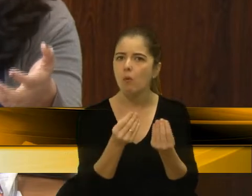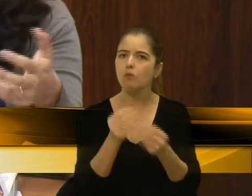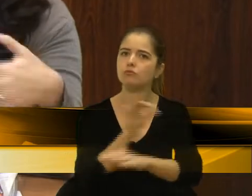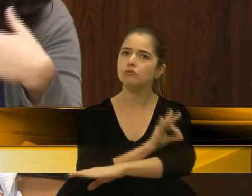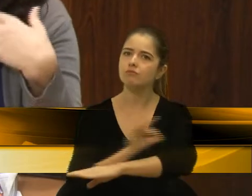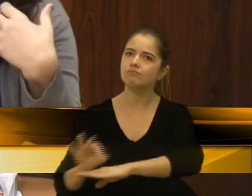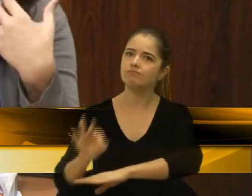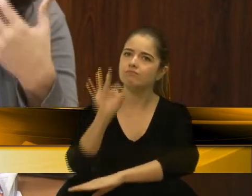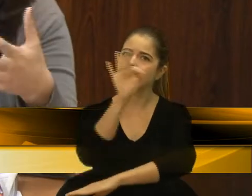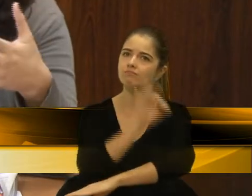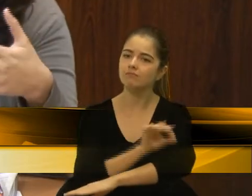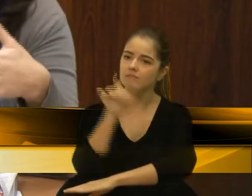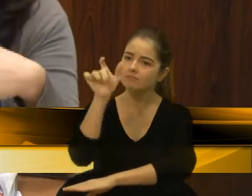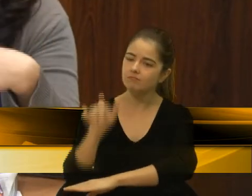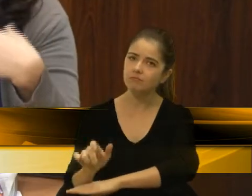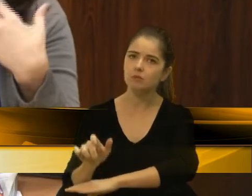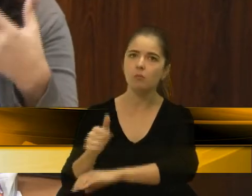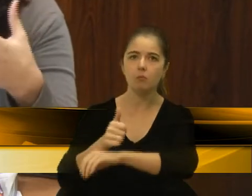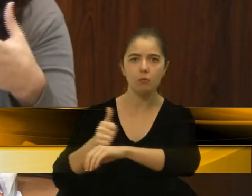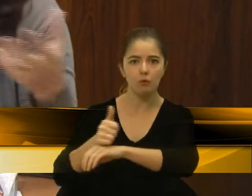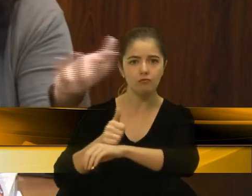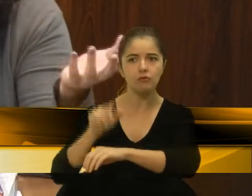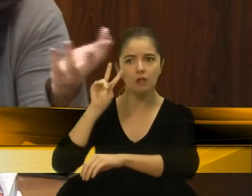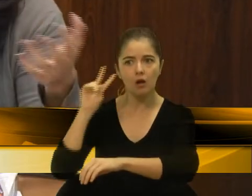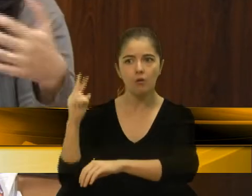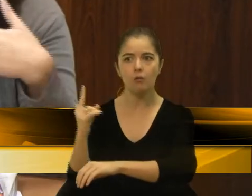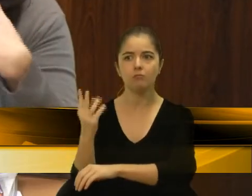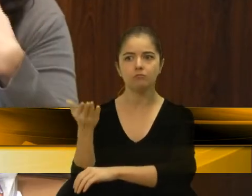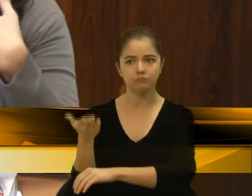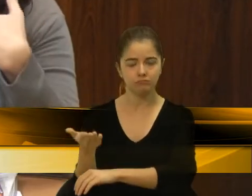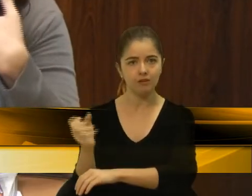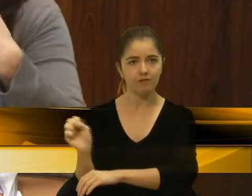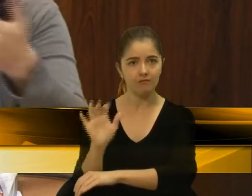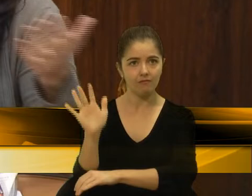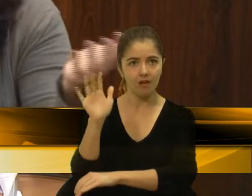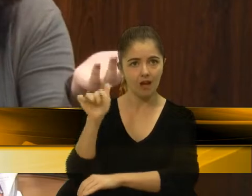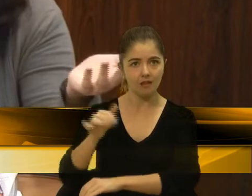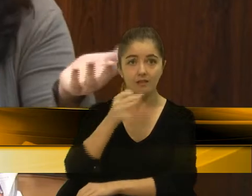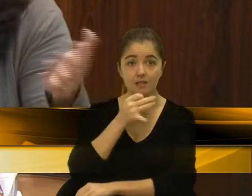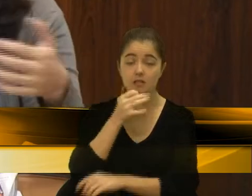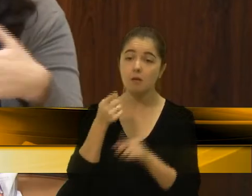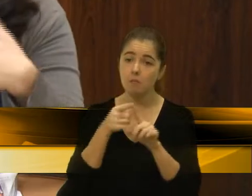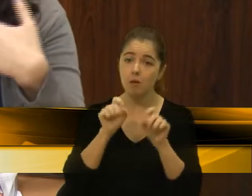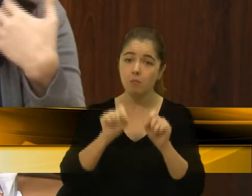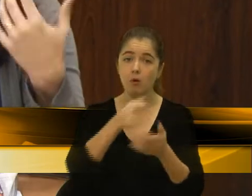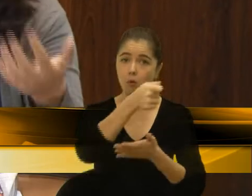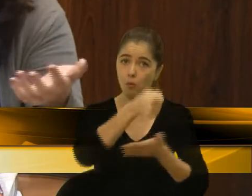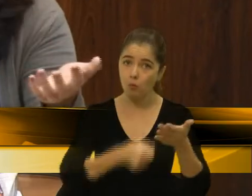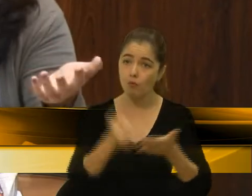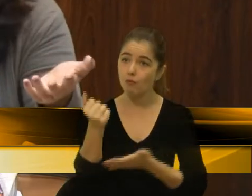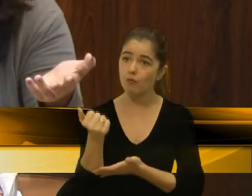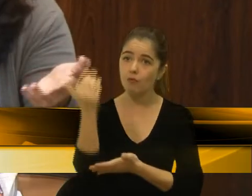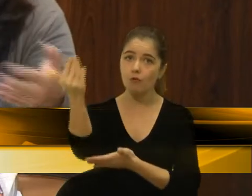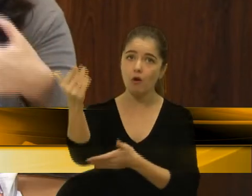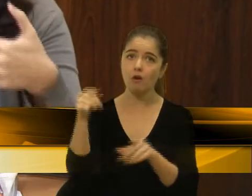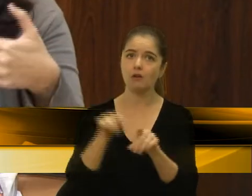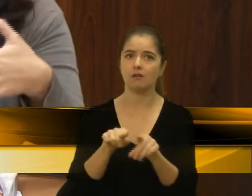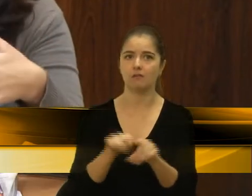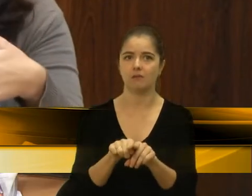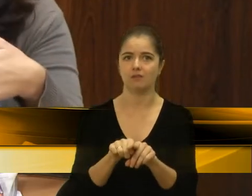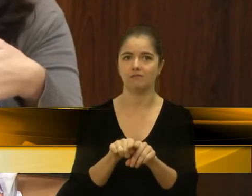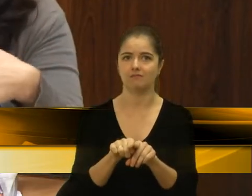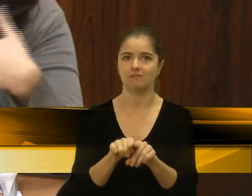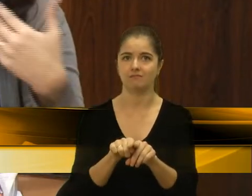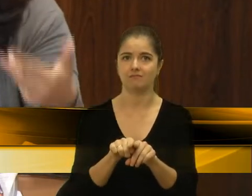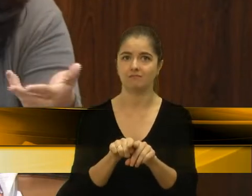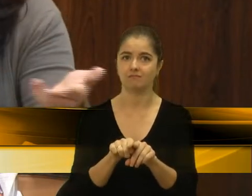nossa cidade, que são reconhecidos, mas também fora, um concurso que possa vir arquitetos de fora. Muitas cidades fazem isso, e a cidade